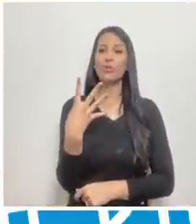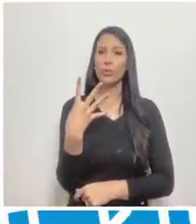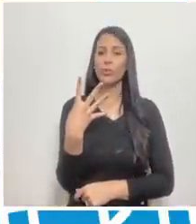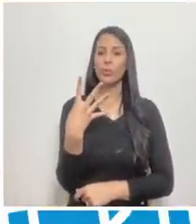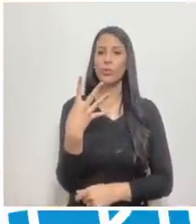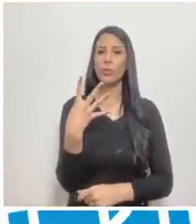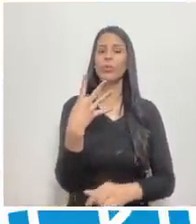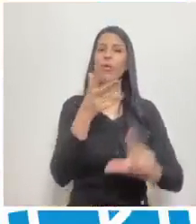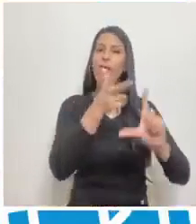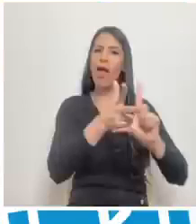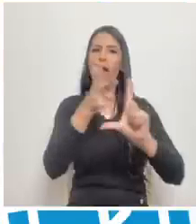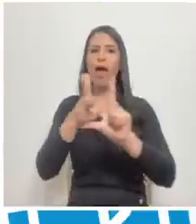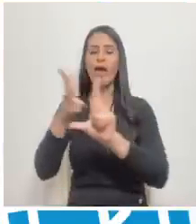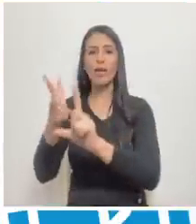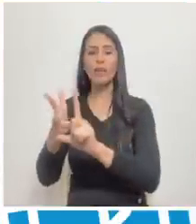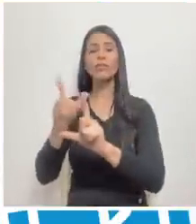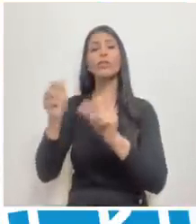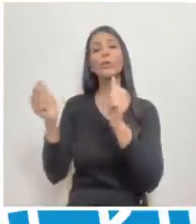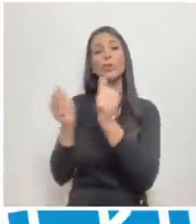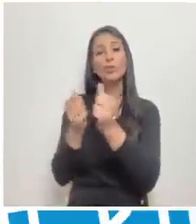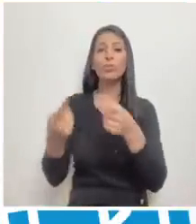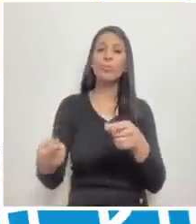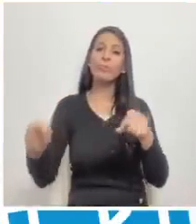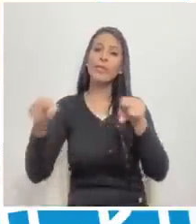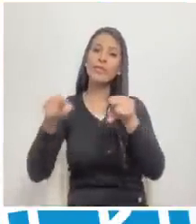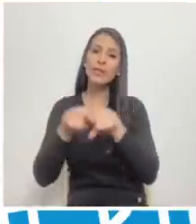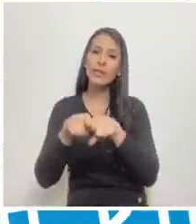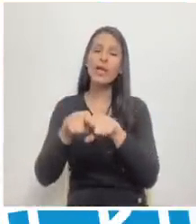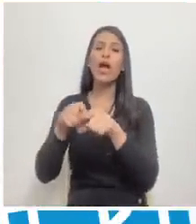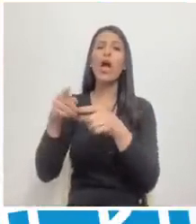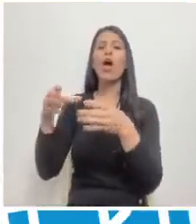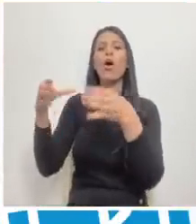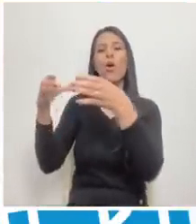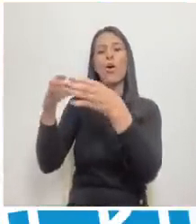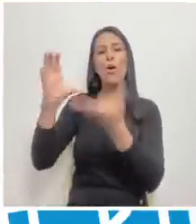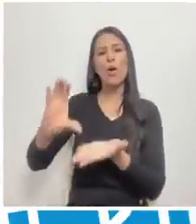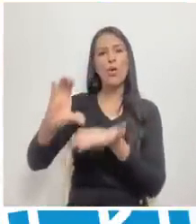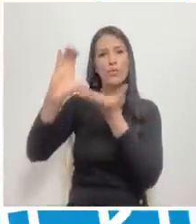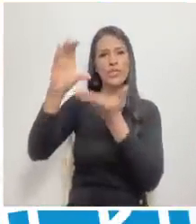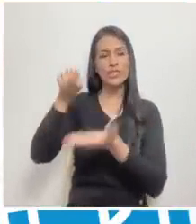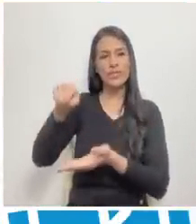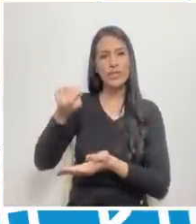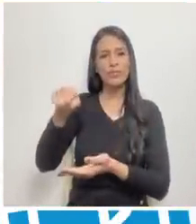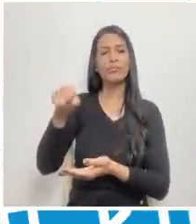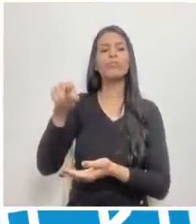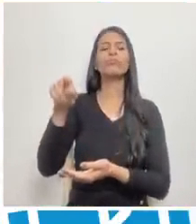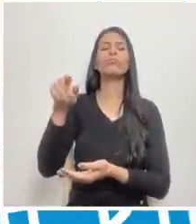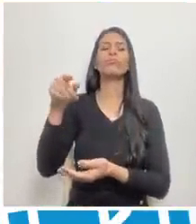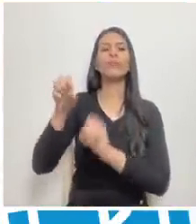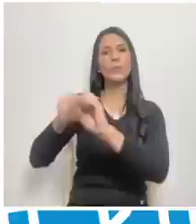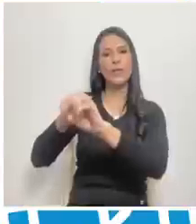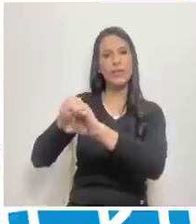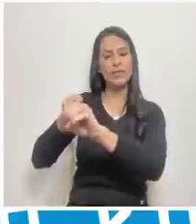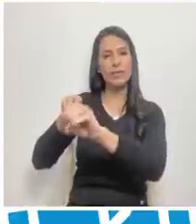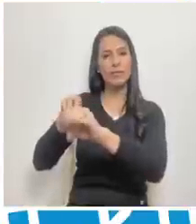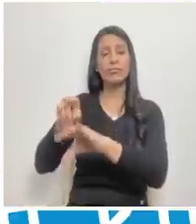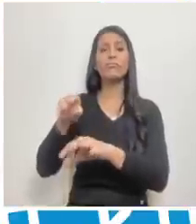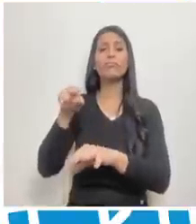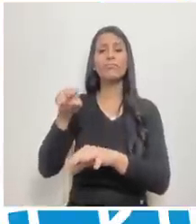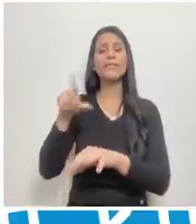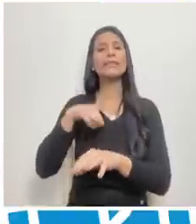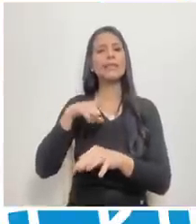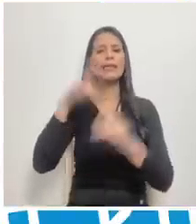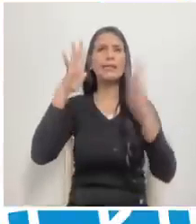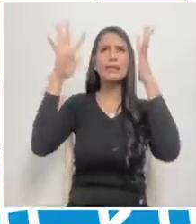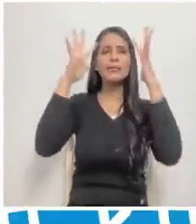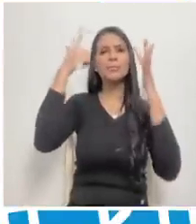Educação. E esse ciclo de 4 encontros está pensando o presente e o futuro de todas as avaliações educacionais que a